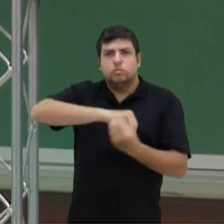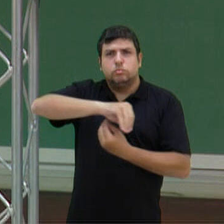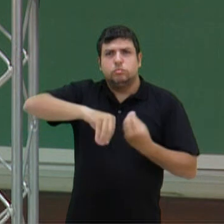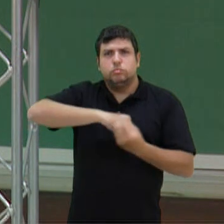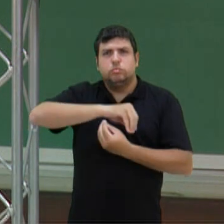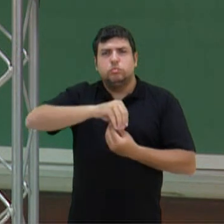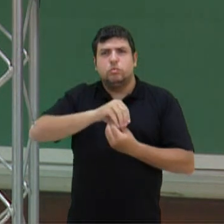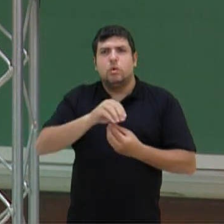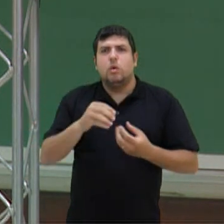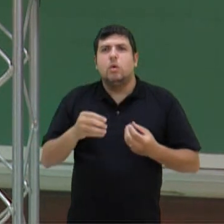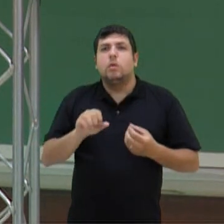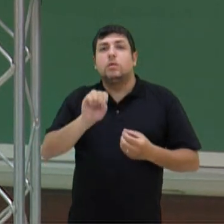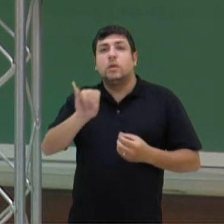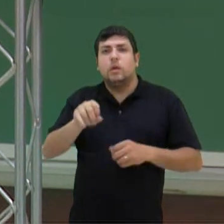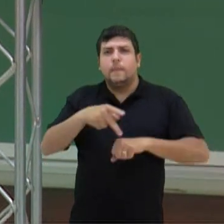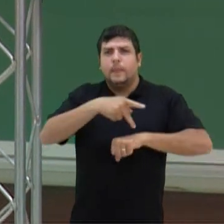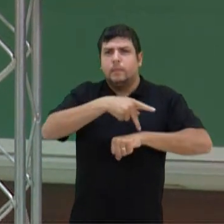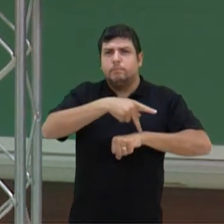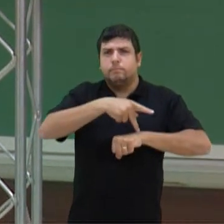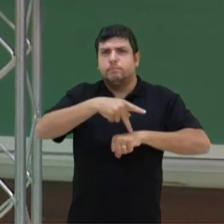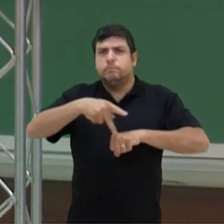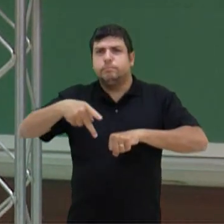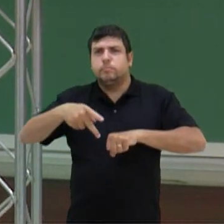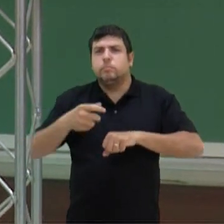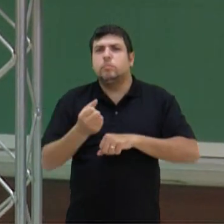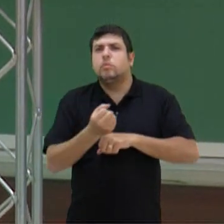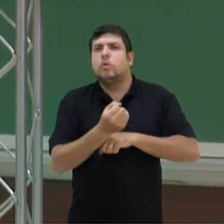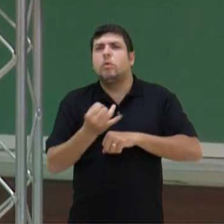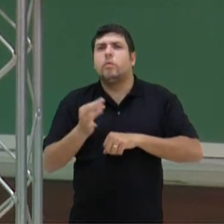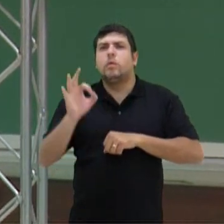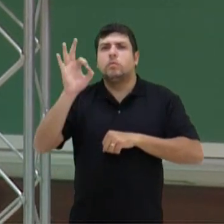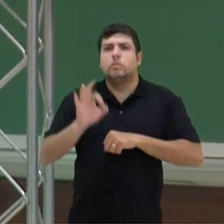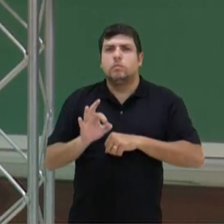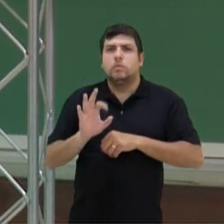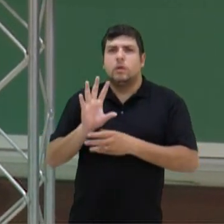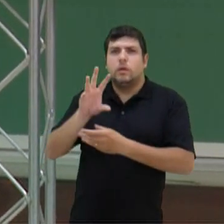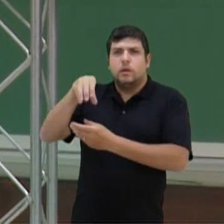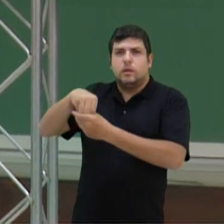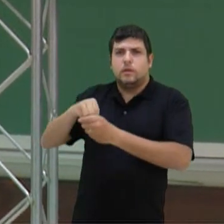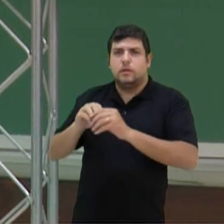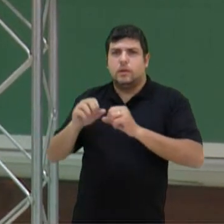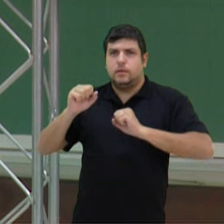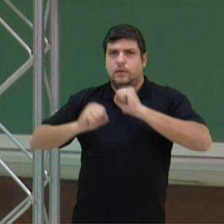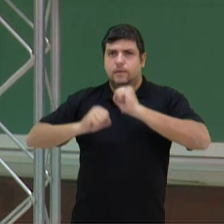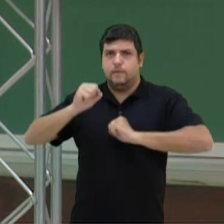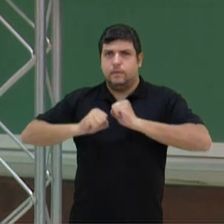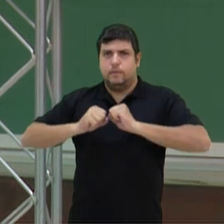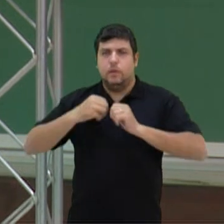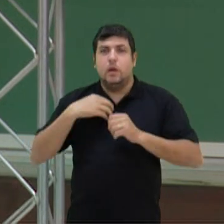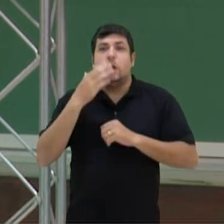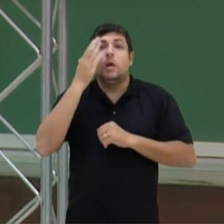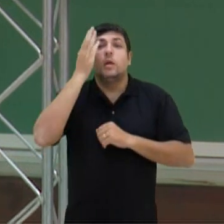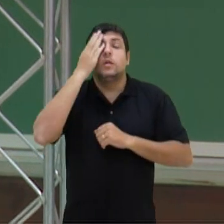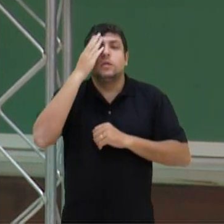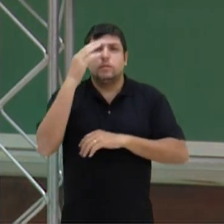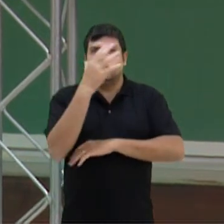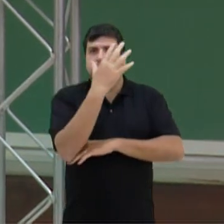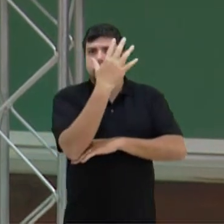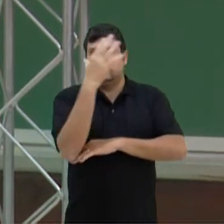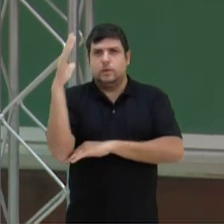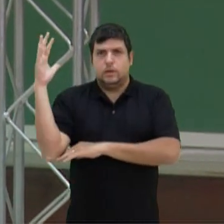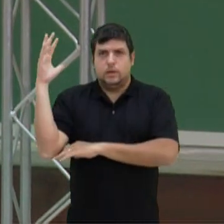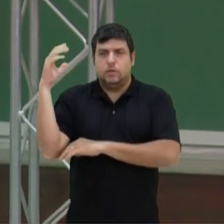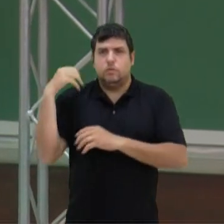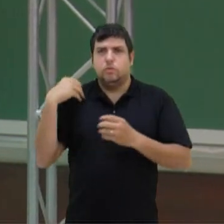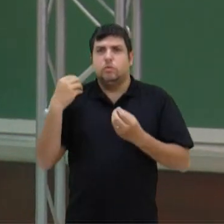nossas equações, nas nossas reações químicas nas fábricas. A gente sabe que na natureza é muito difícil achar